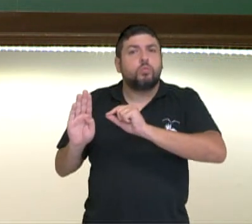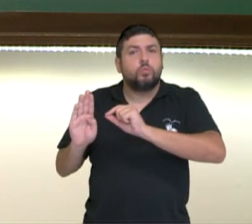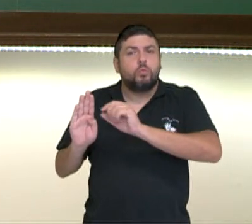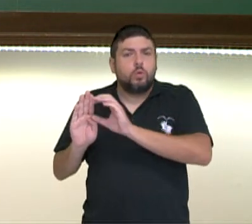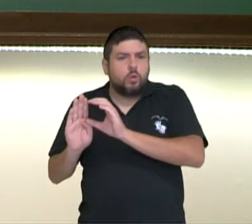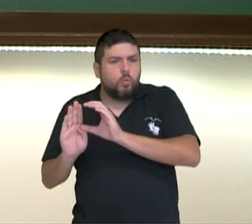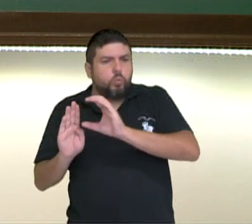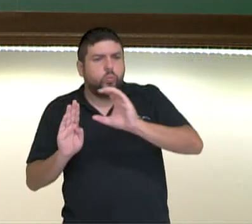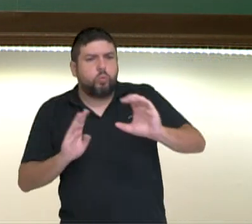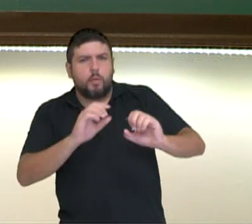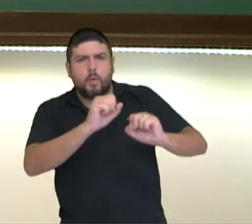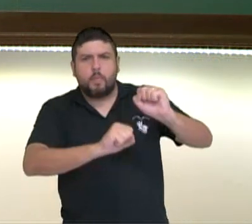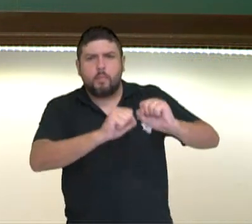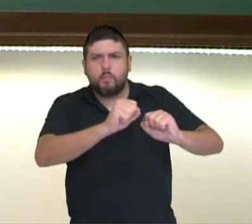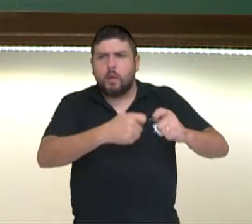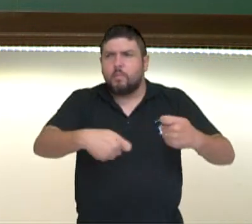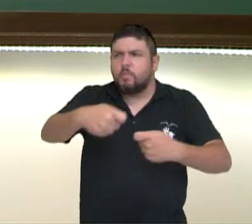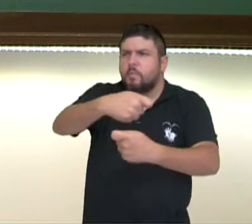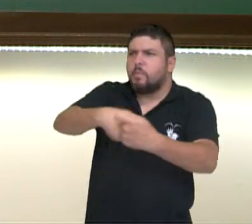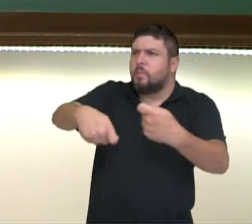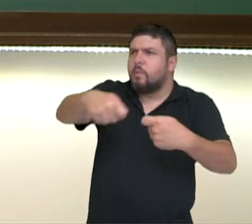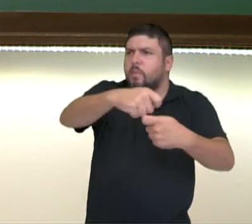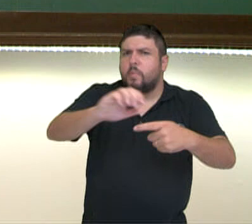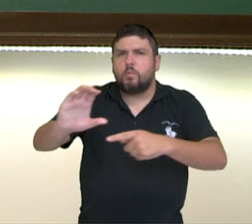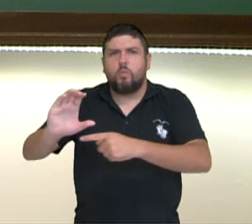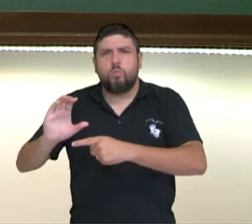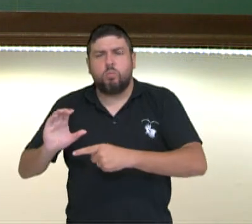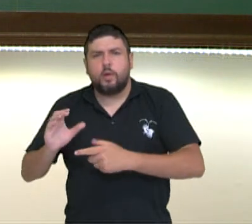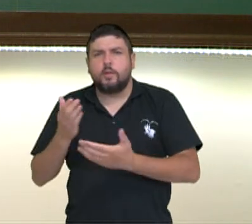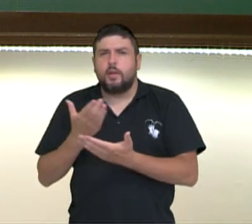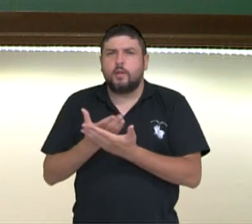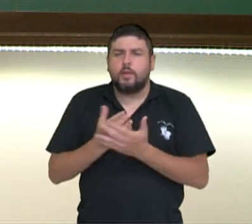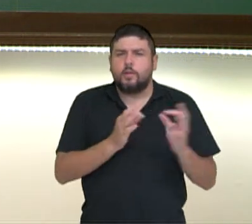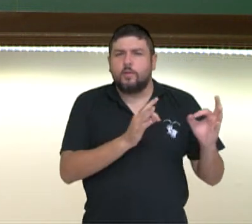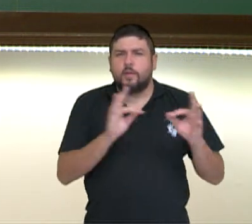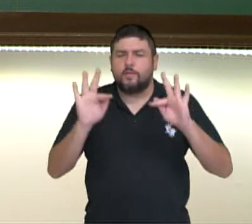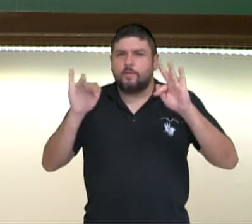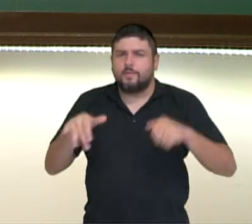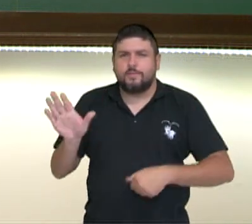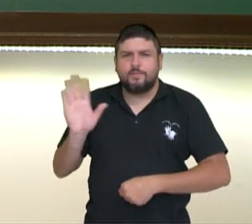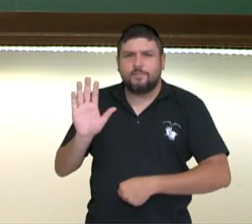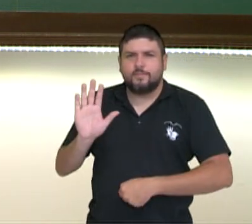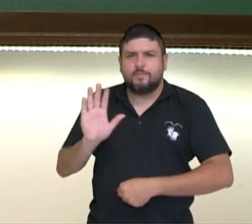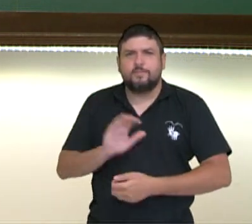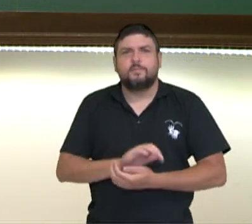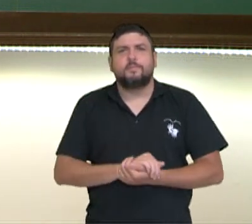comerciais para esse grupo. Essa foi a nossa aula, pessoal, e até a próxima.